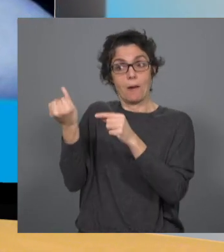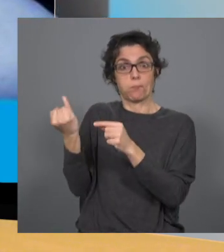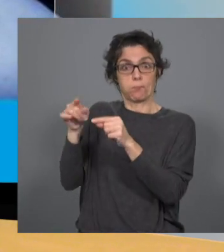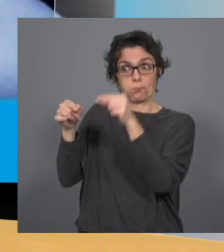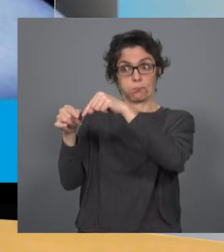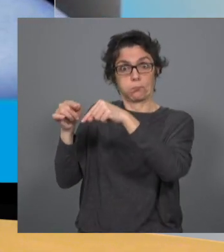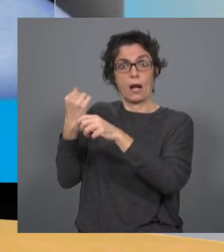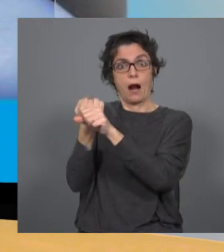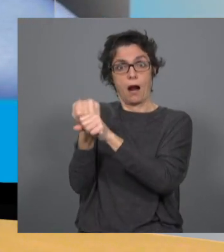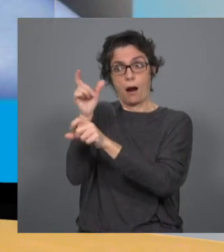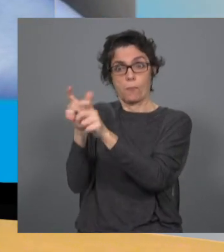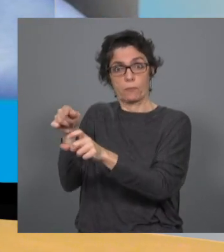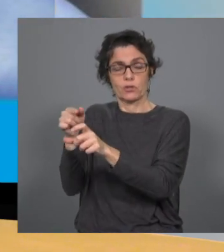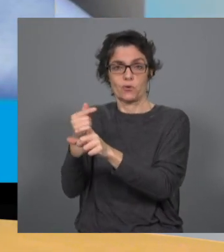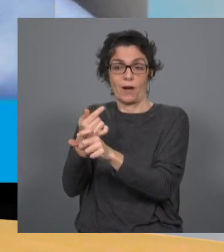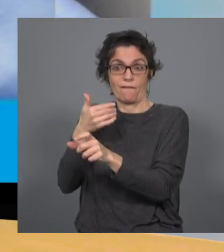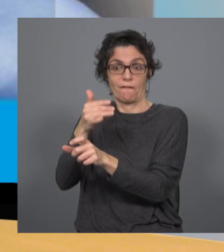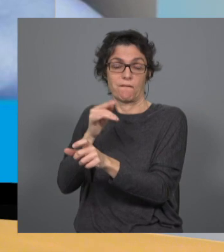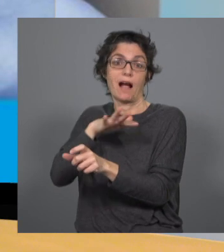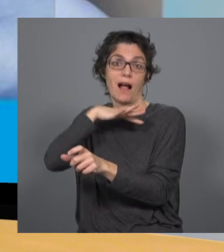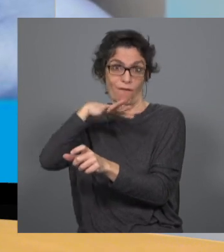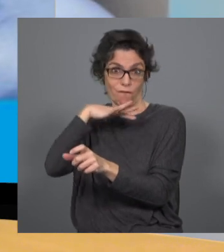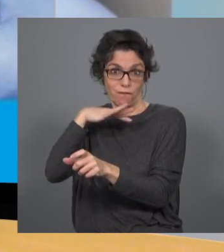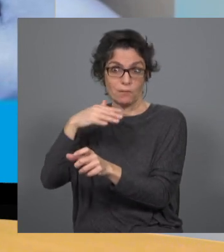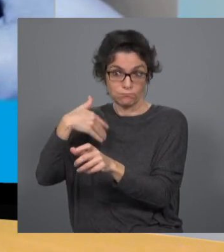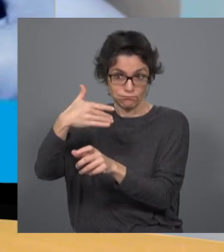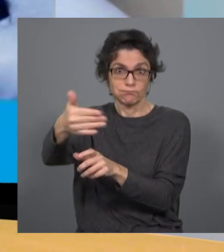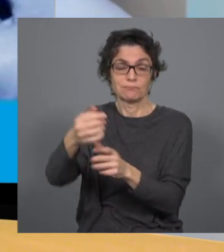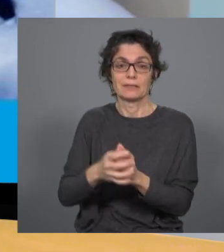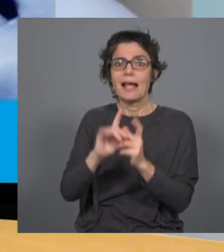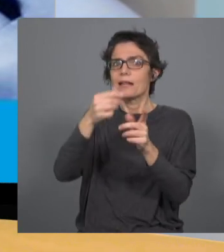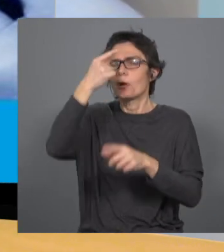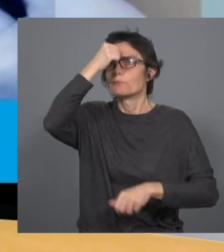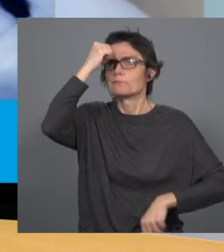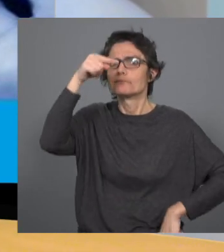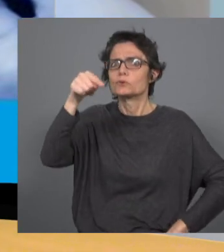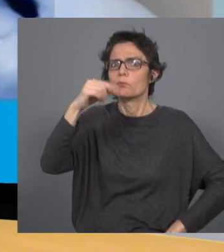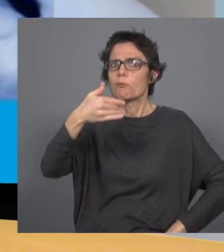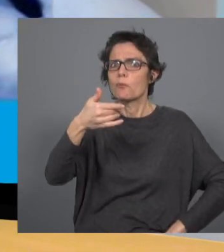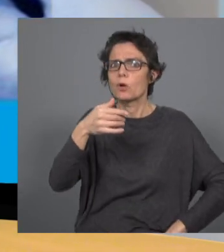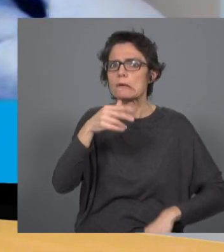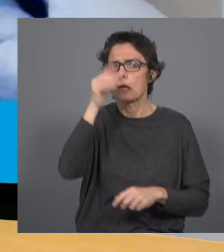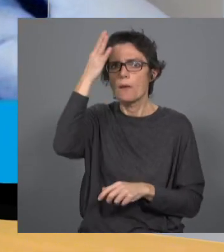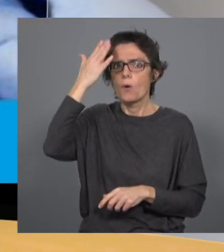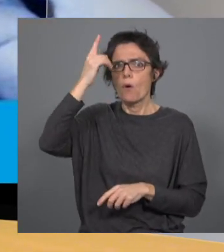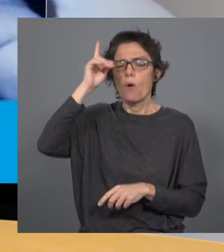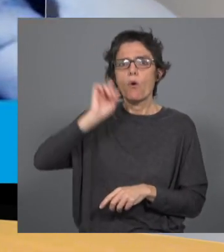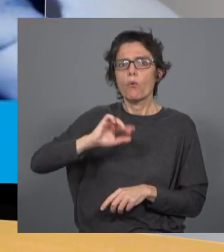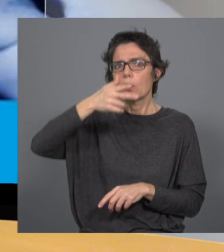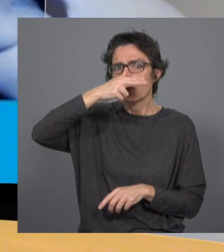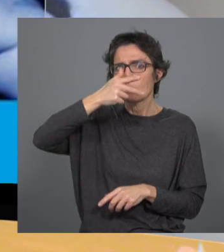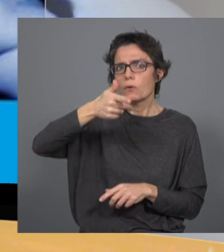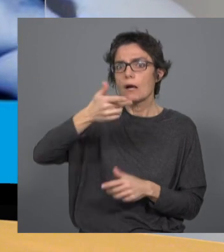família também. Não nos podemos esquecer que o próximo domingo é o Dia dos Namorados. Exatamente. E que o vosso instituto